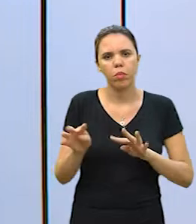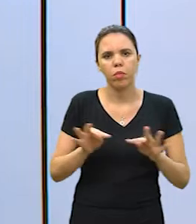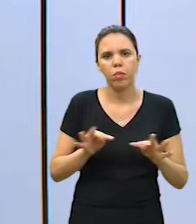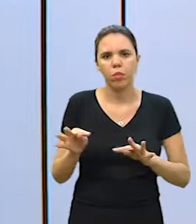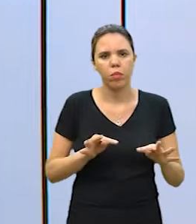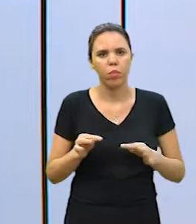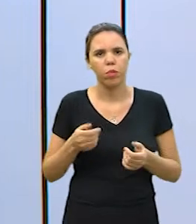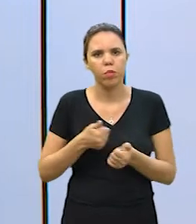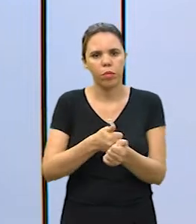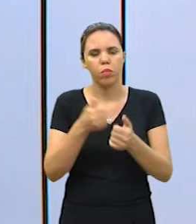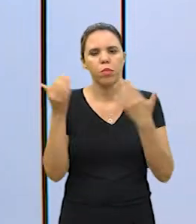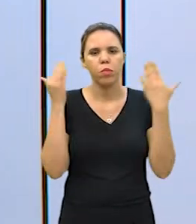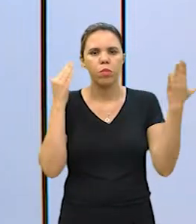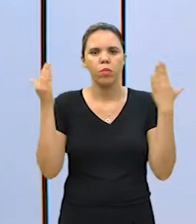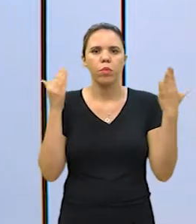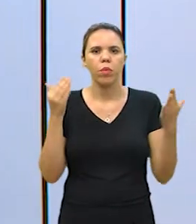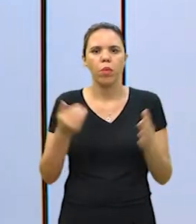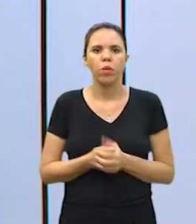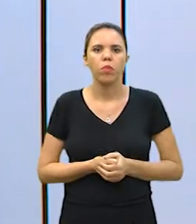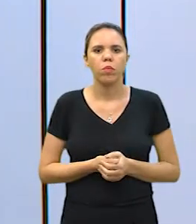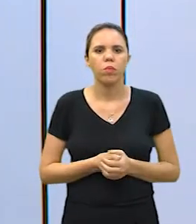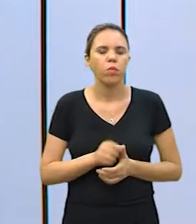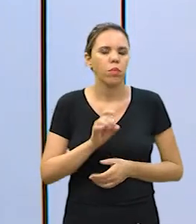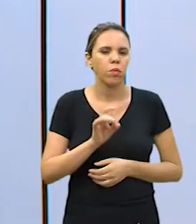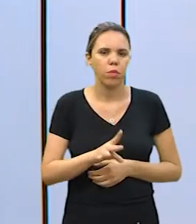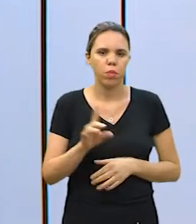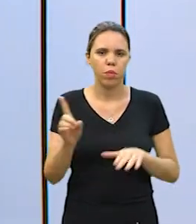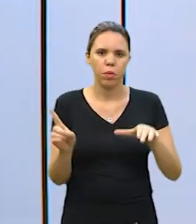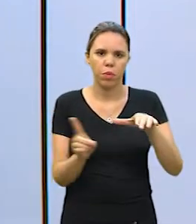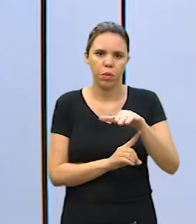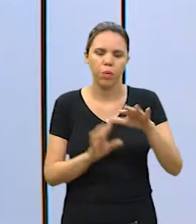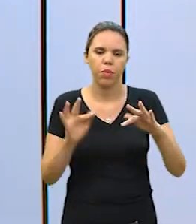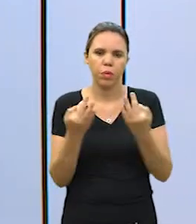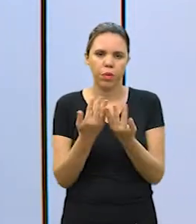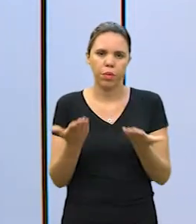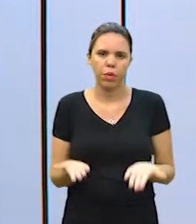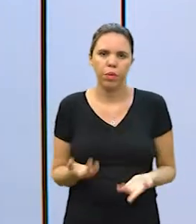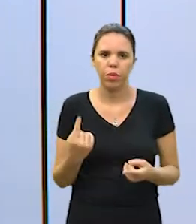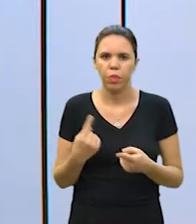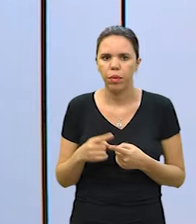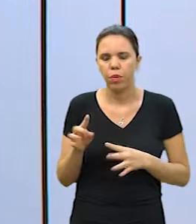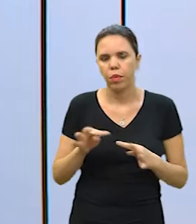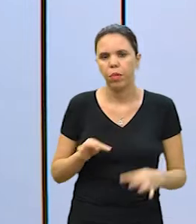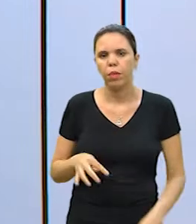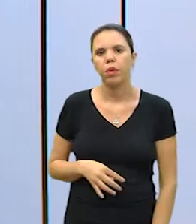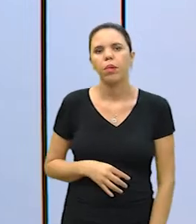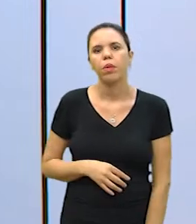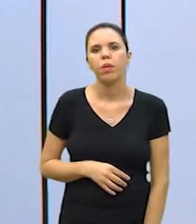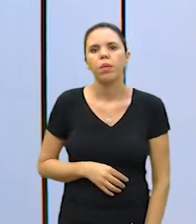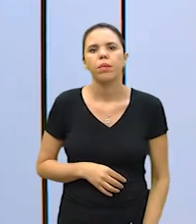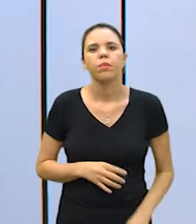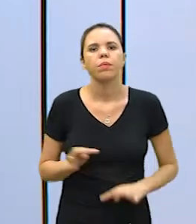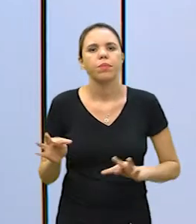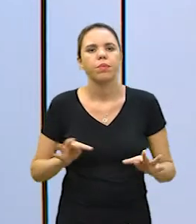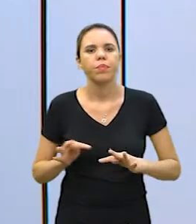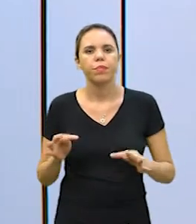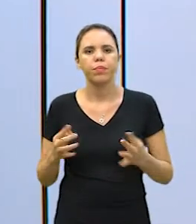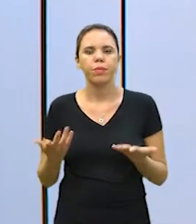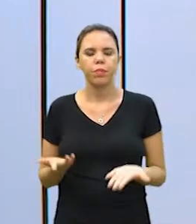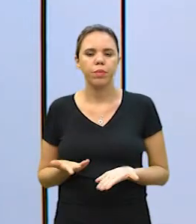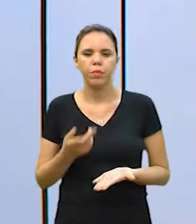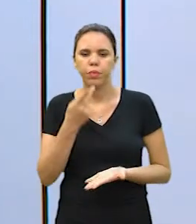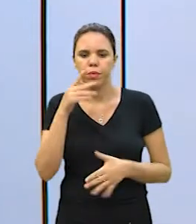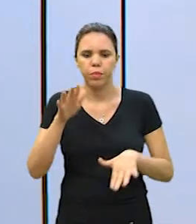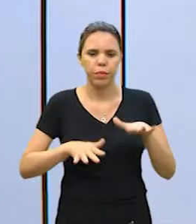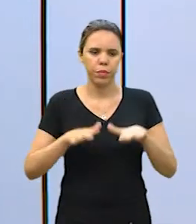e ao tratamento, acompanhamento psicológico, não só da paciente como da família, porque um tratamento, o diagnóstico,